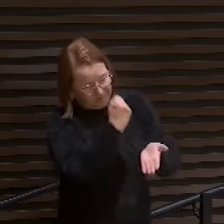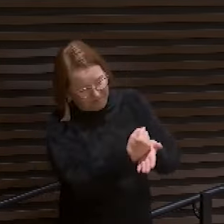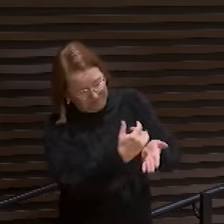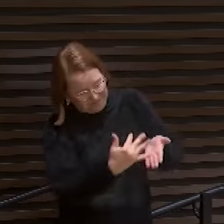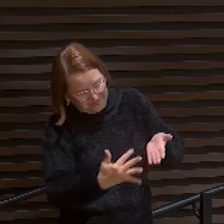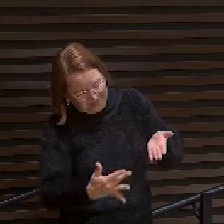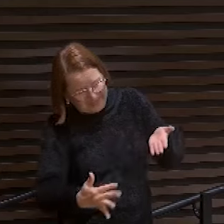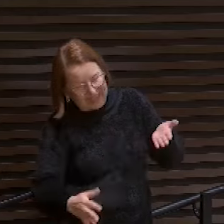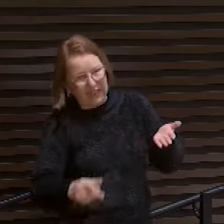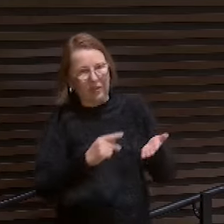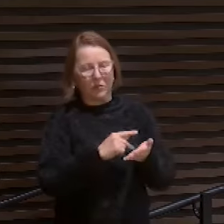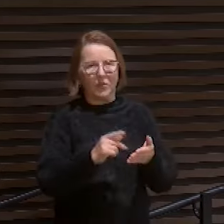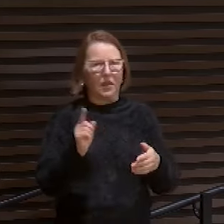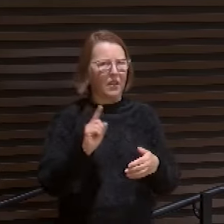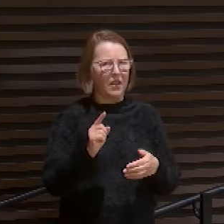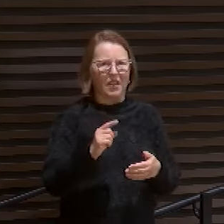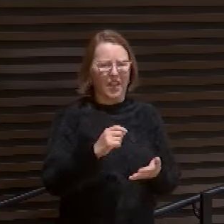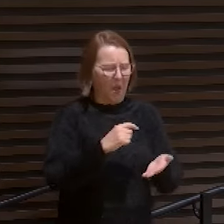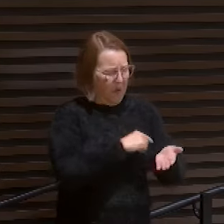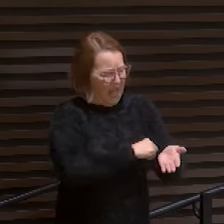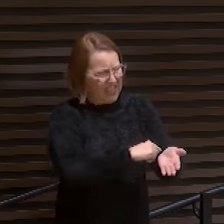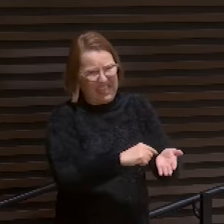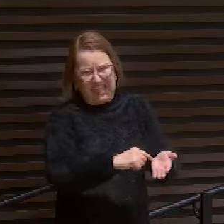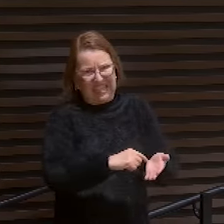não é sangue de bode.